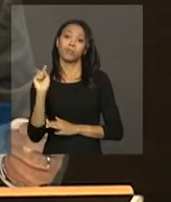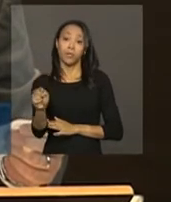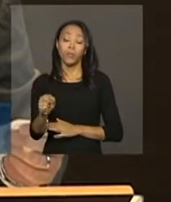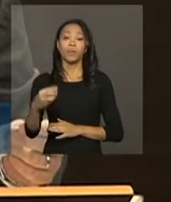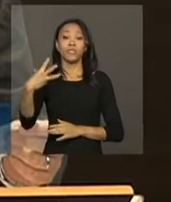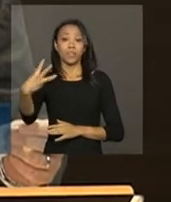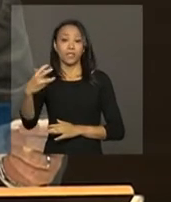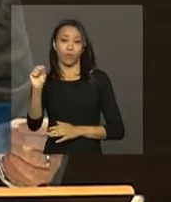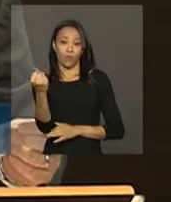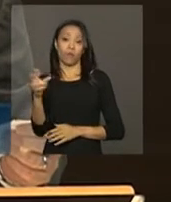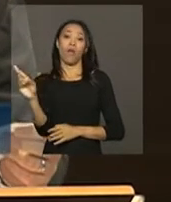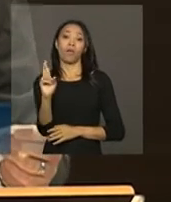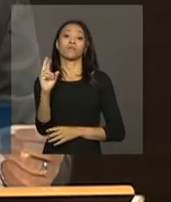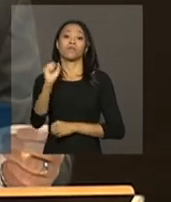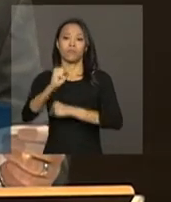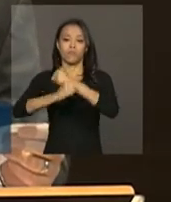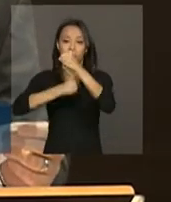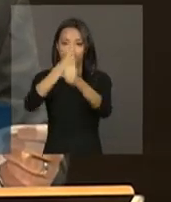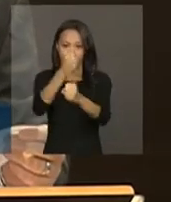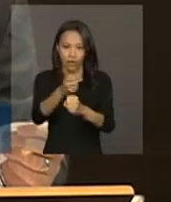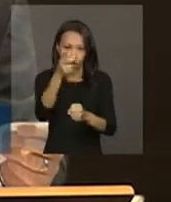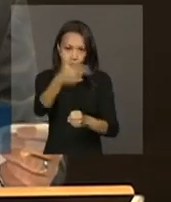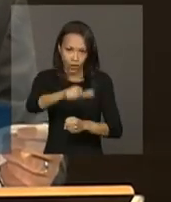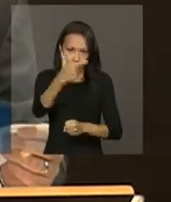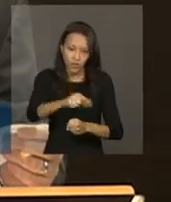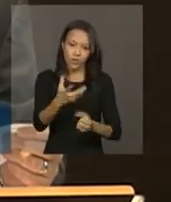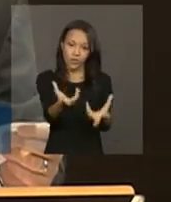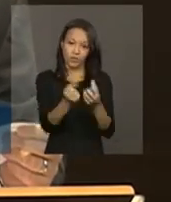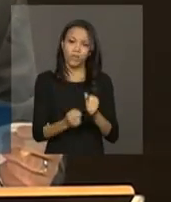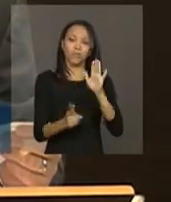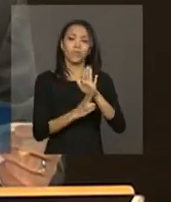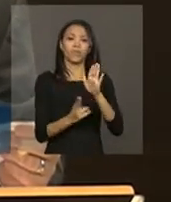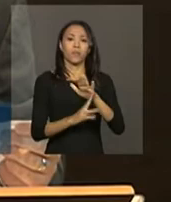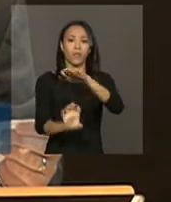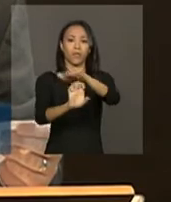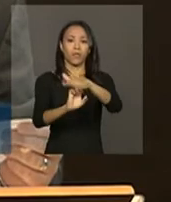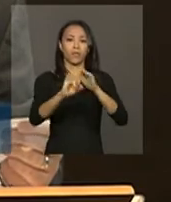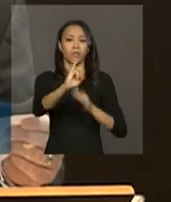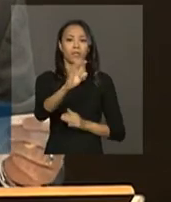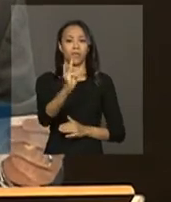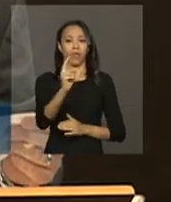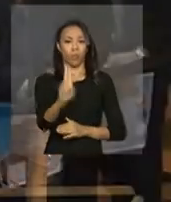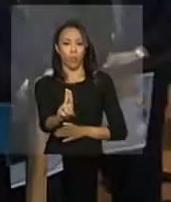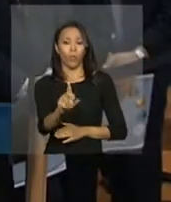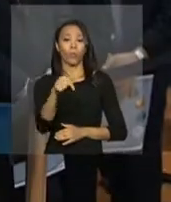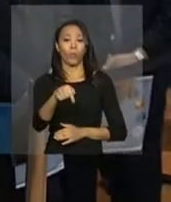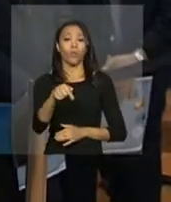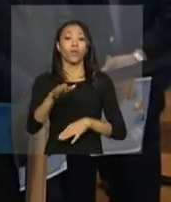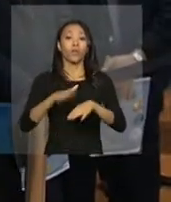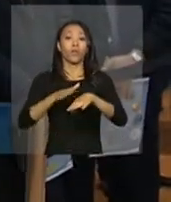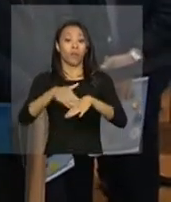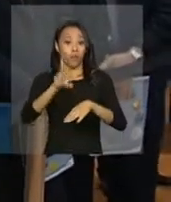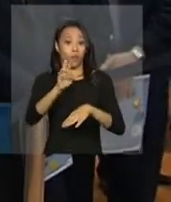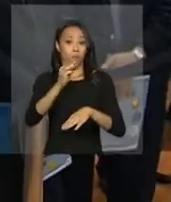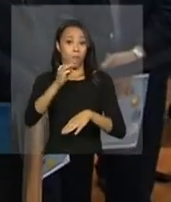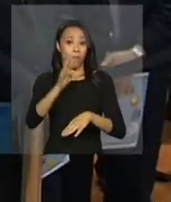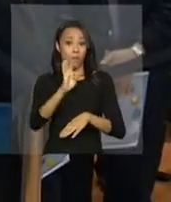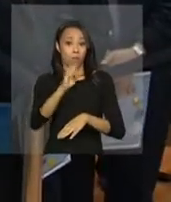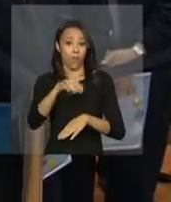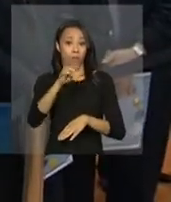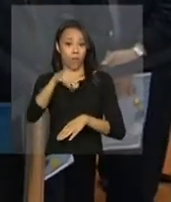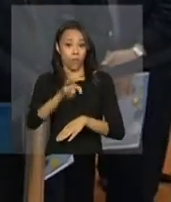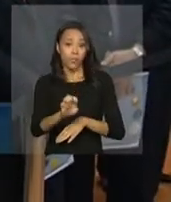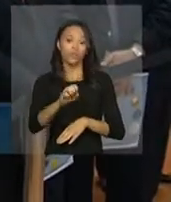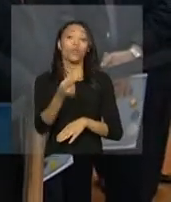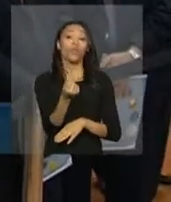647.3 ano repetindo envelope entregue pela corretora Itaú representando consórcio ie Belo Monte valor